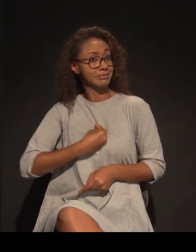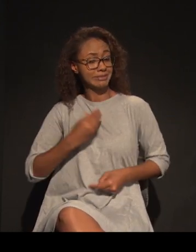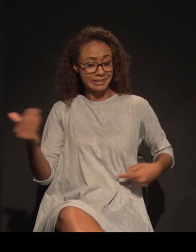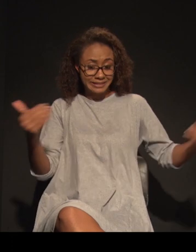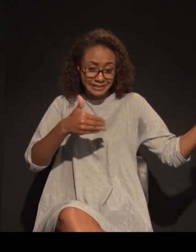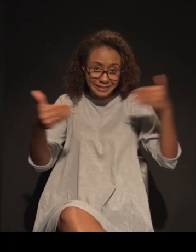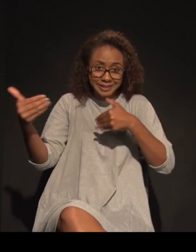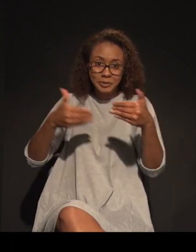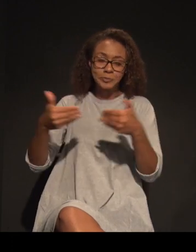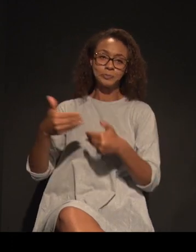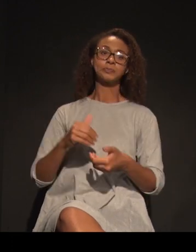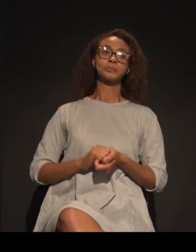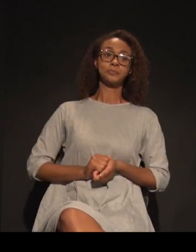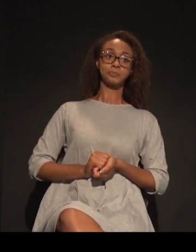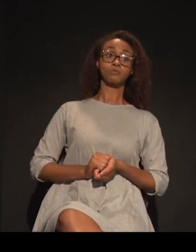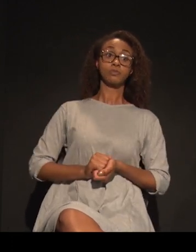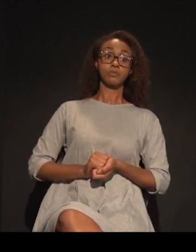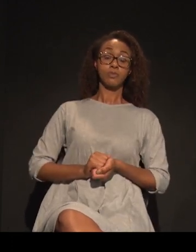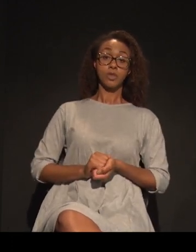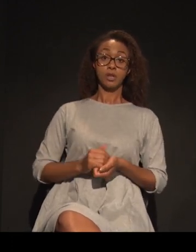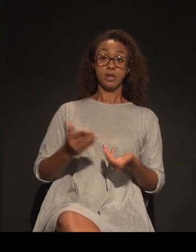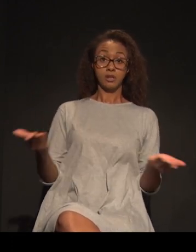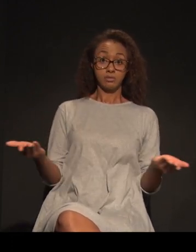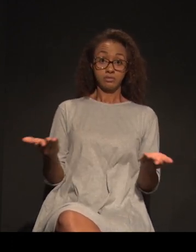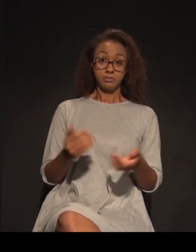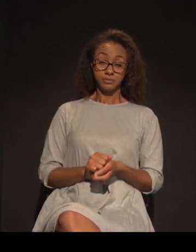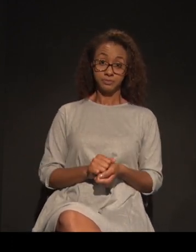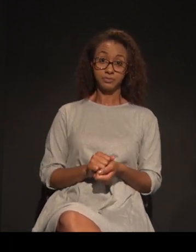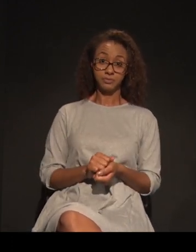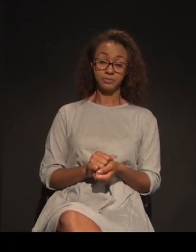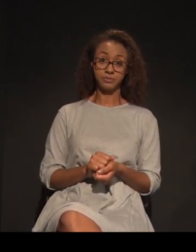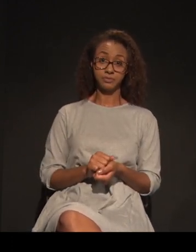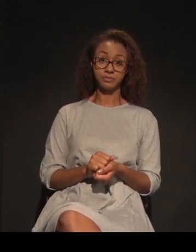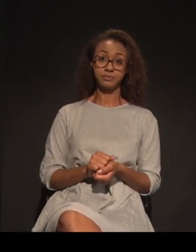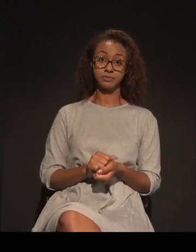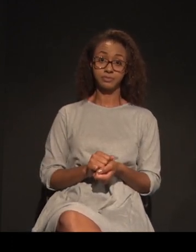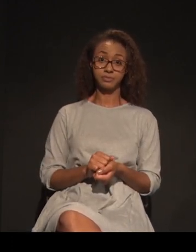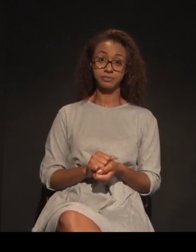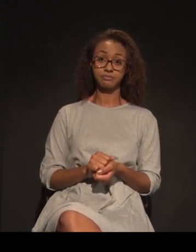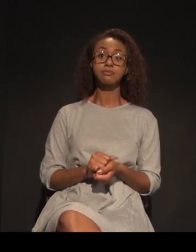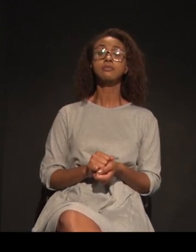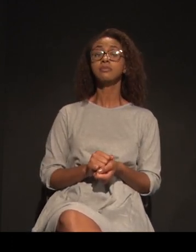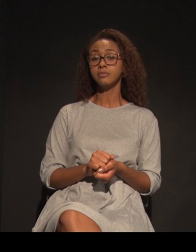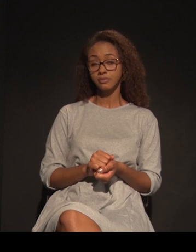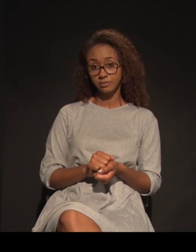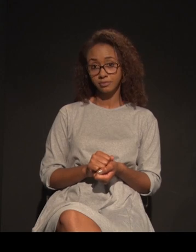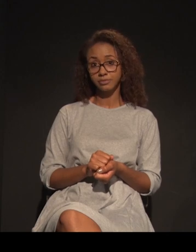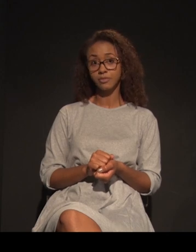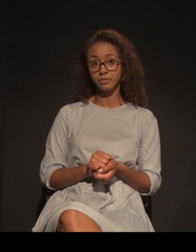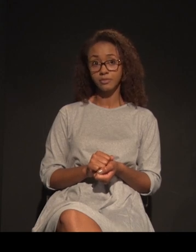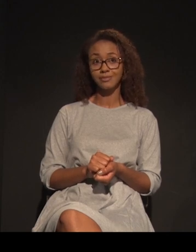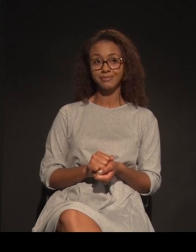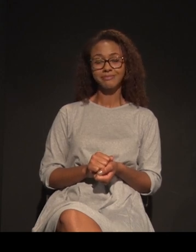esse ano pegando um pouco o a uma onda da